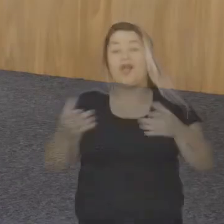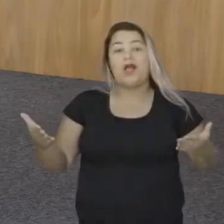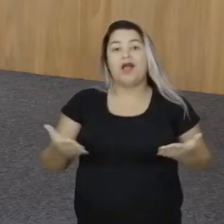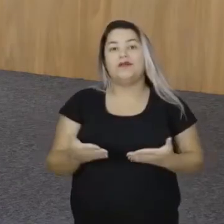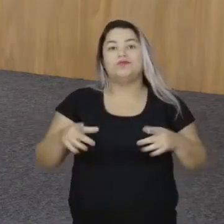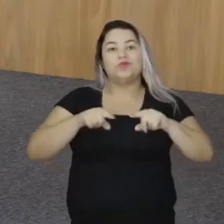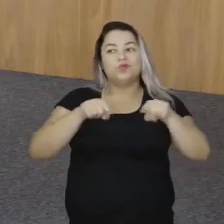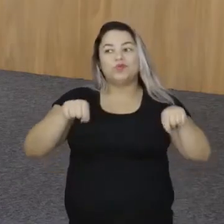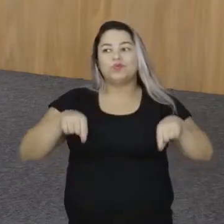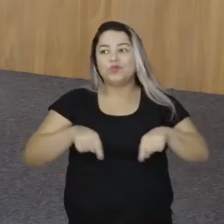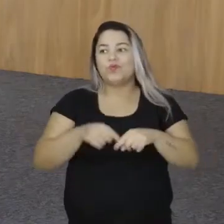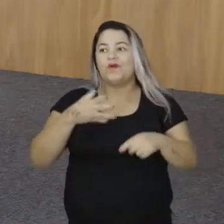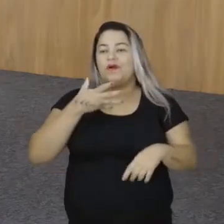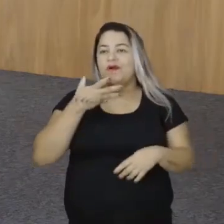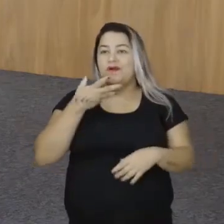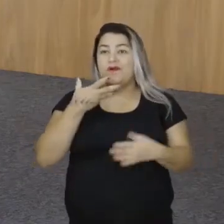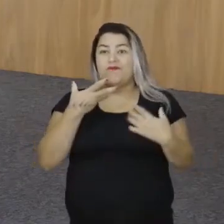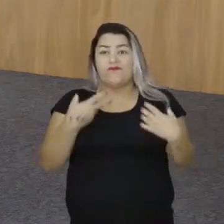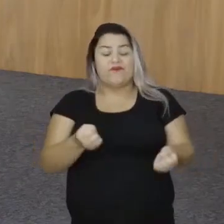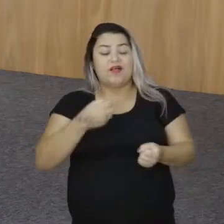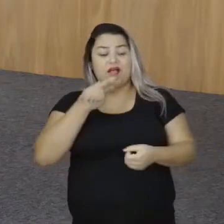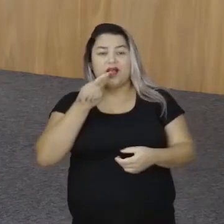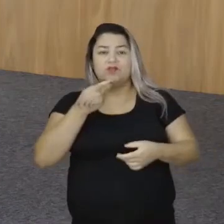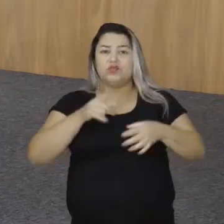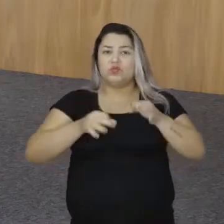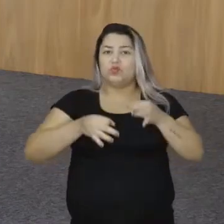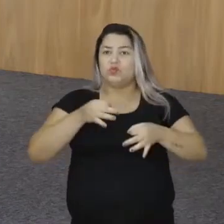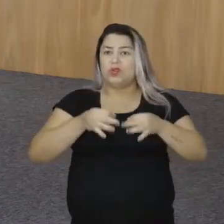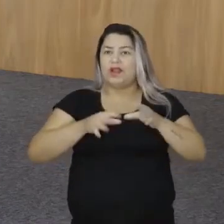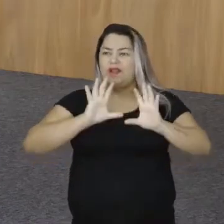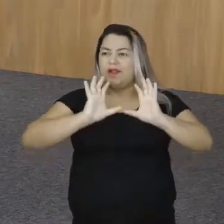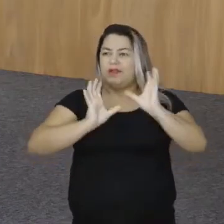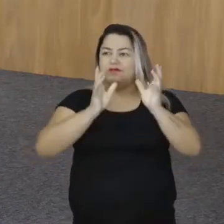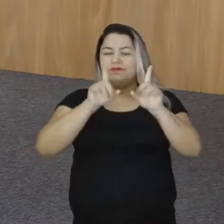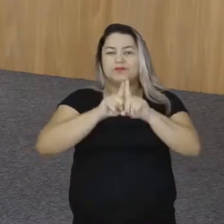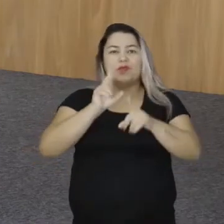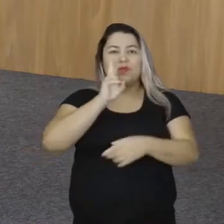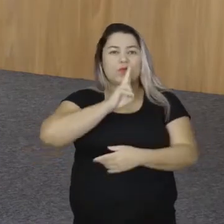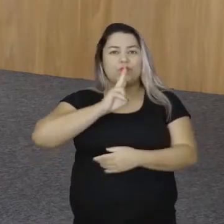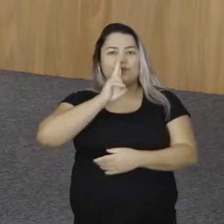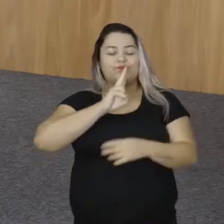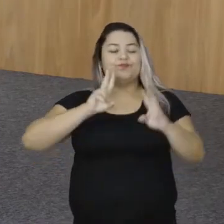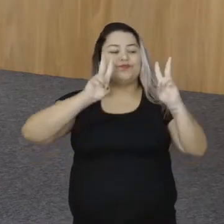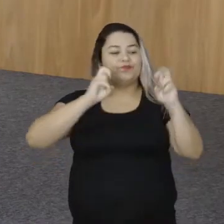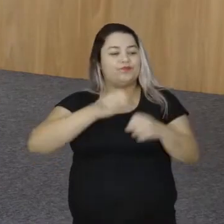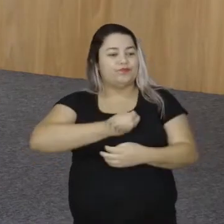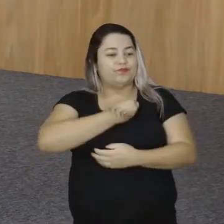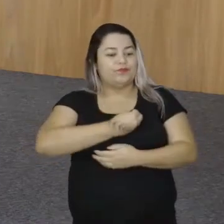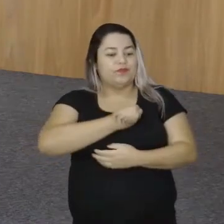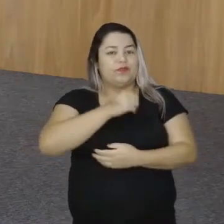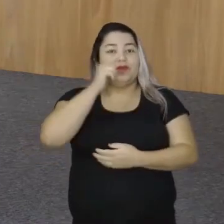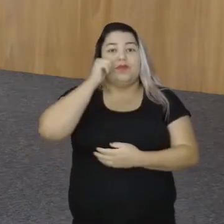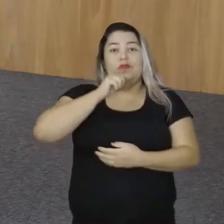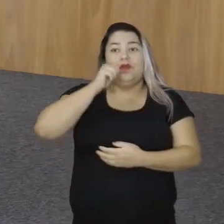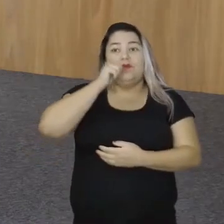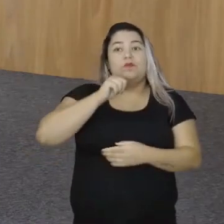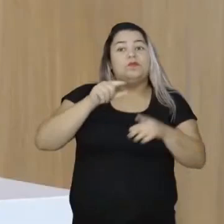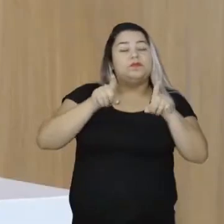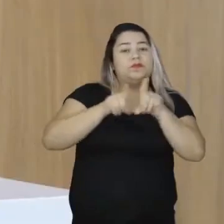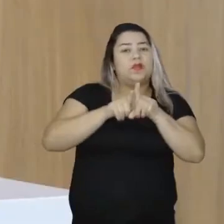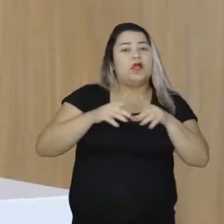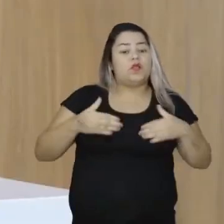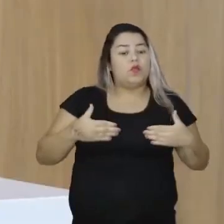Falar agora de justiça climática, dos efeitos, da emergência climática sobre a vida das mulheres, porque o Ministério das